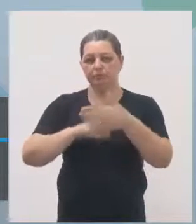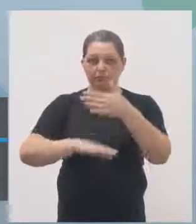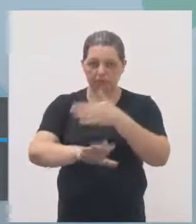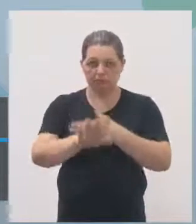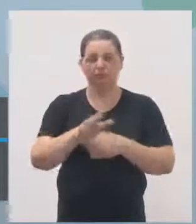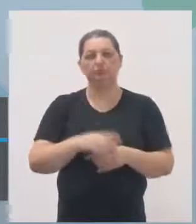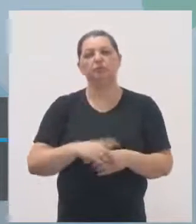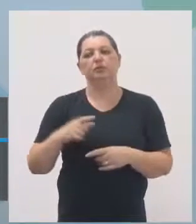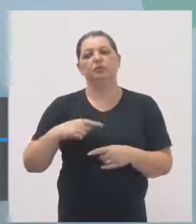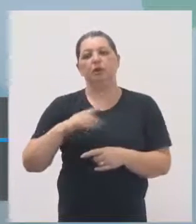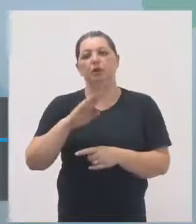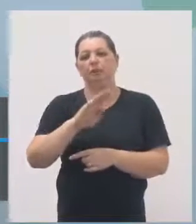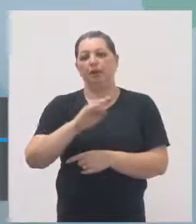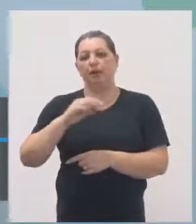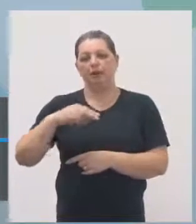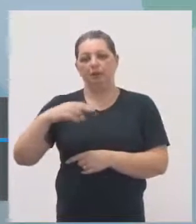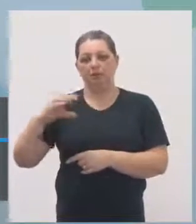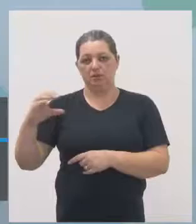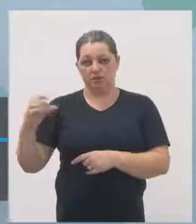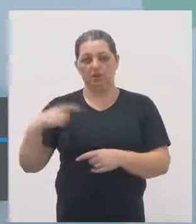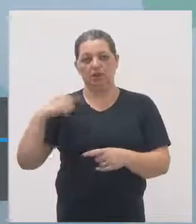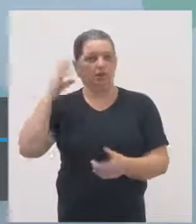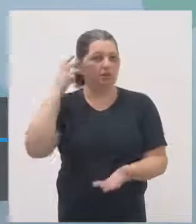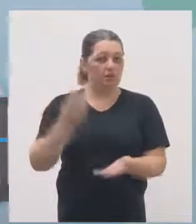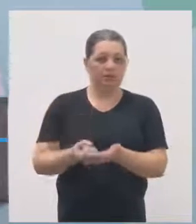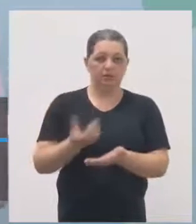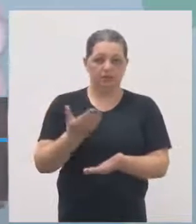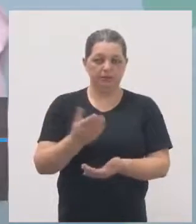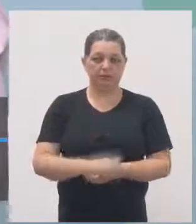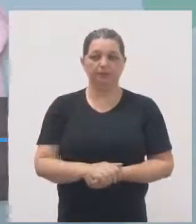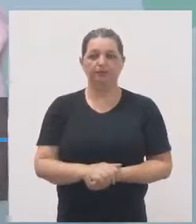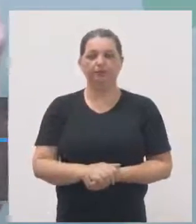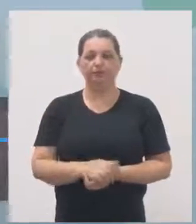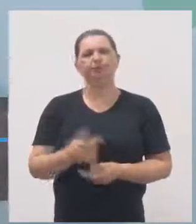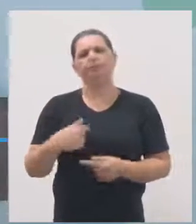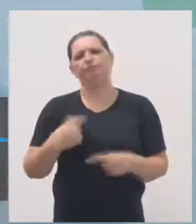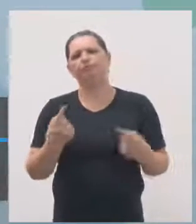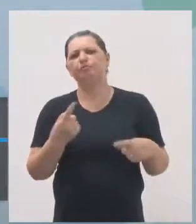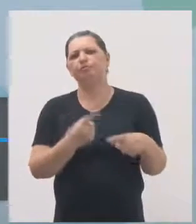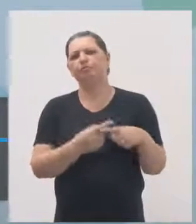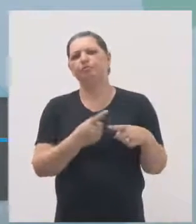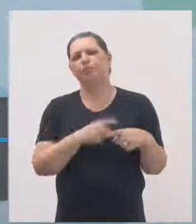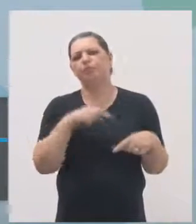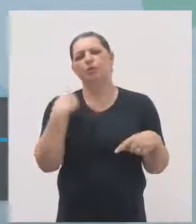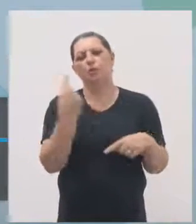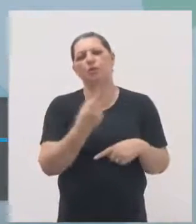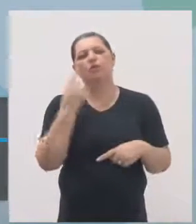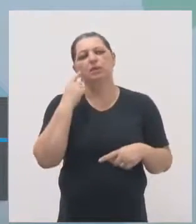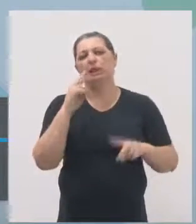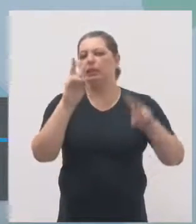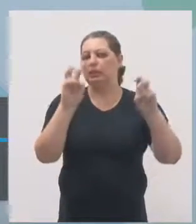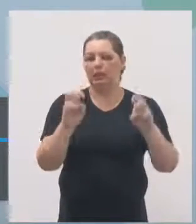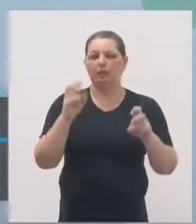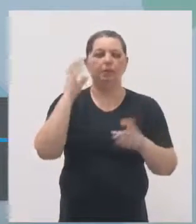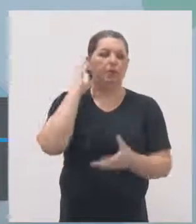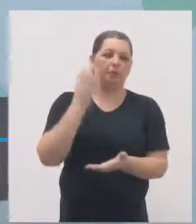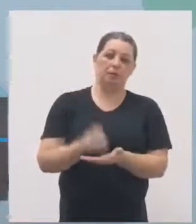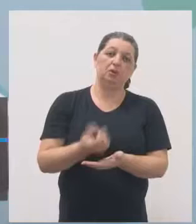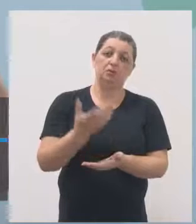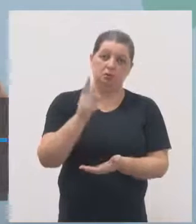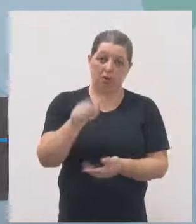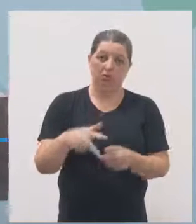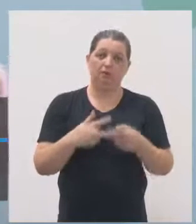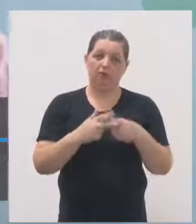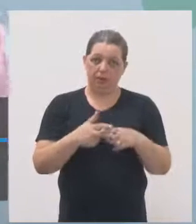da BNCC com relação a podcasts. Então aí a gente falou assim, por que a gente não vai trabalhar podcasts, né, que é uma